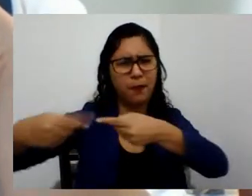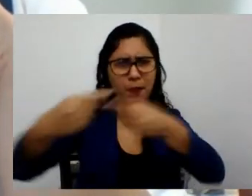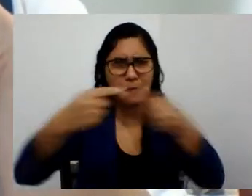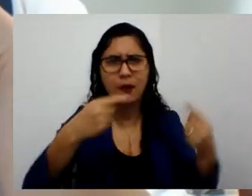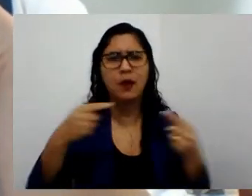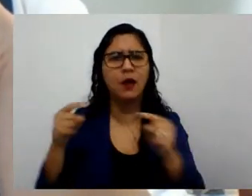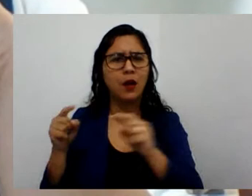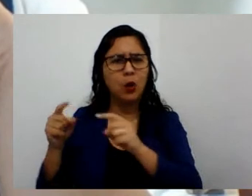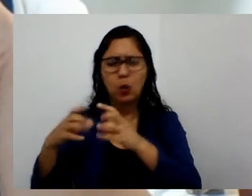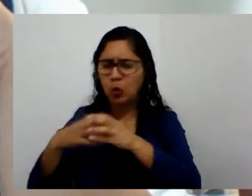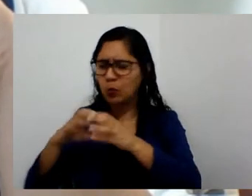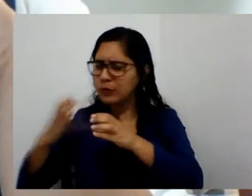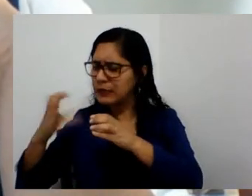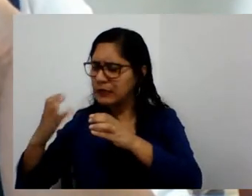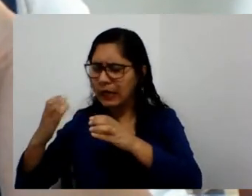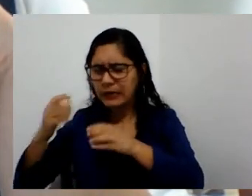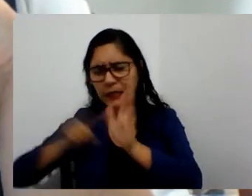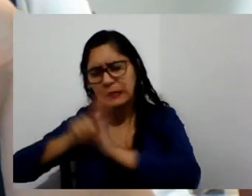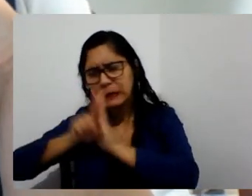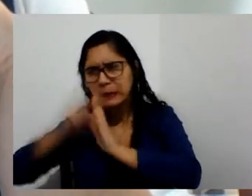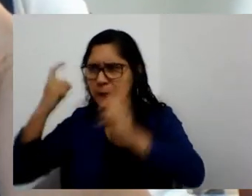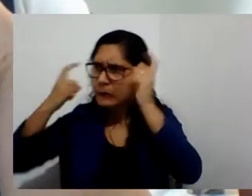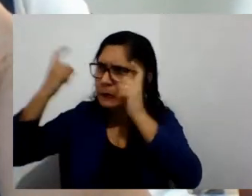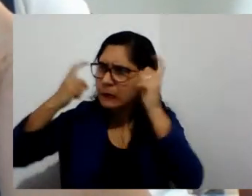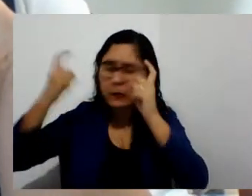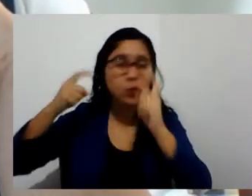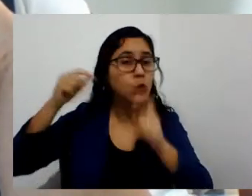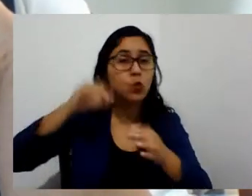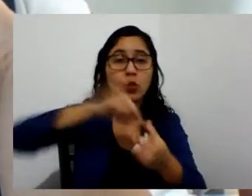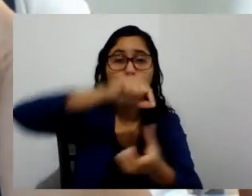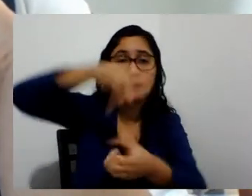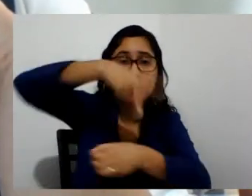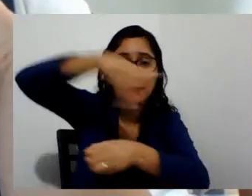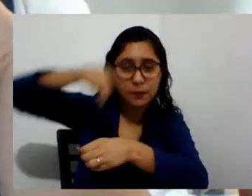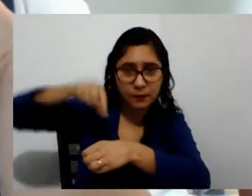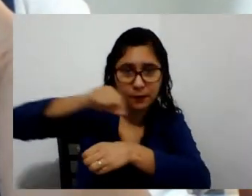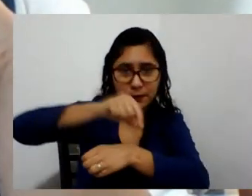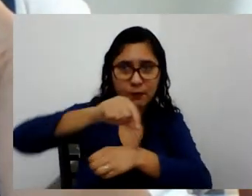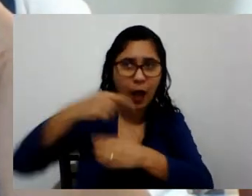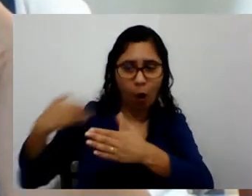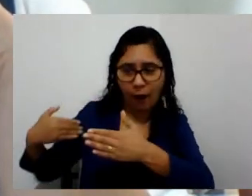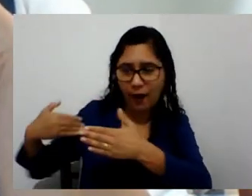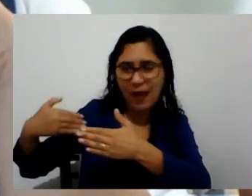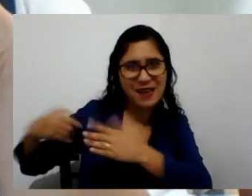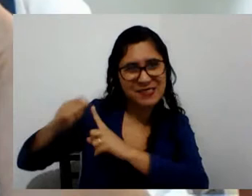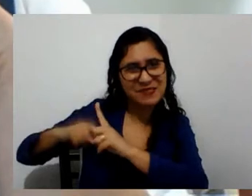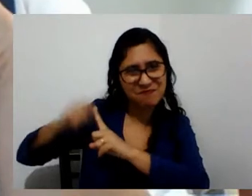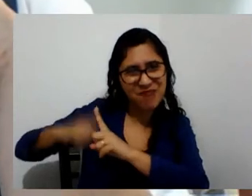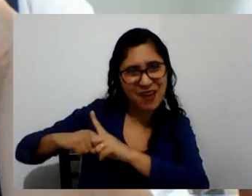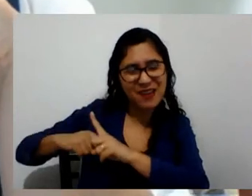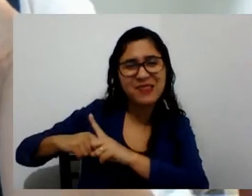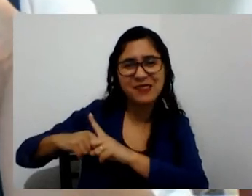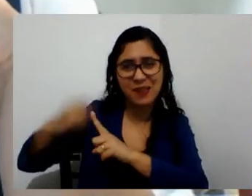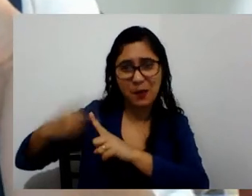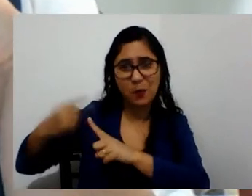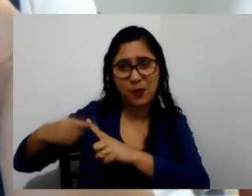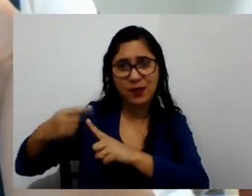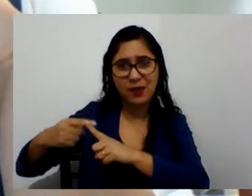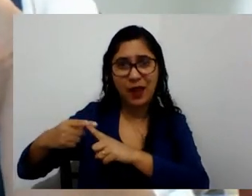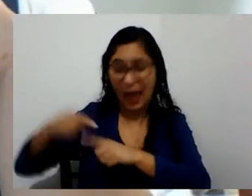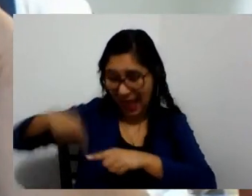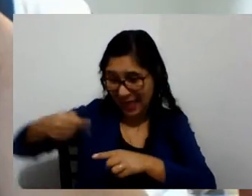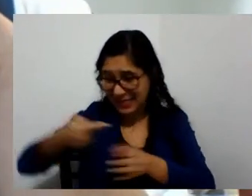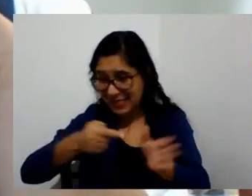de ciência de todo o mundo. Em especial, nesse último mês, e como resultado dessa discussão nessa última